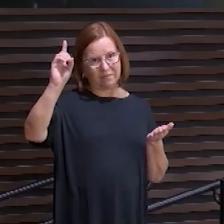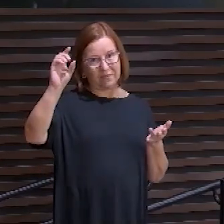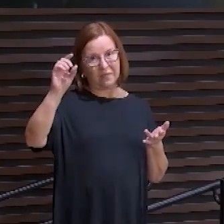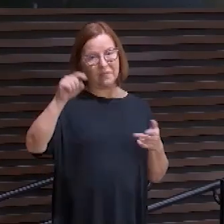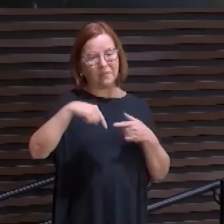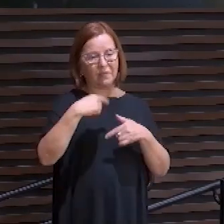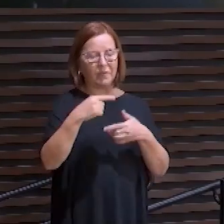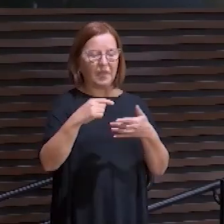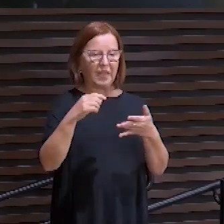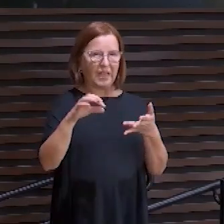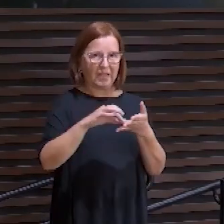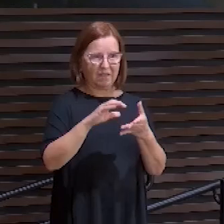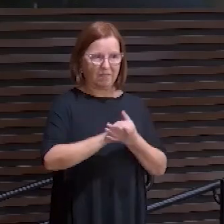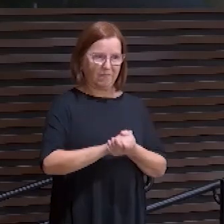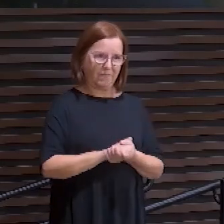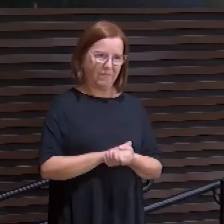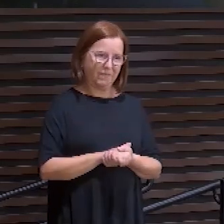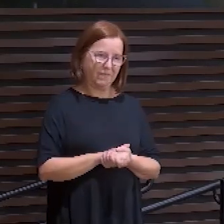Casou-se